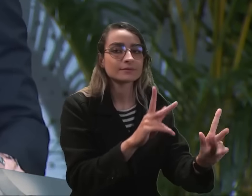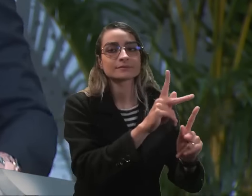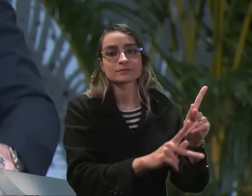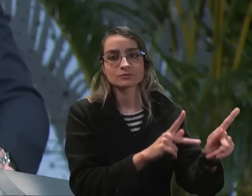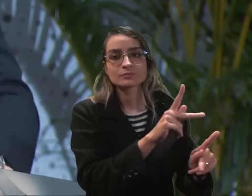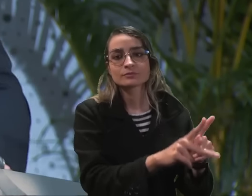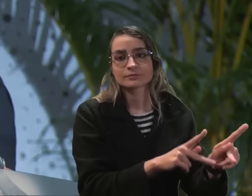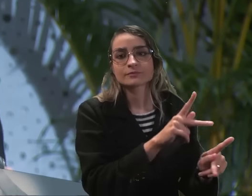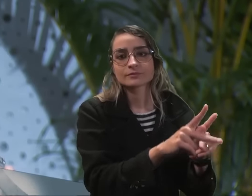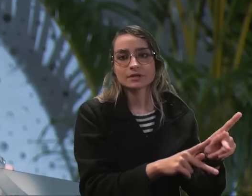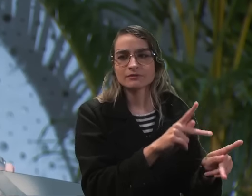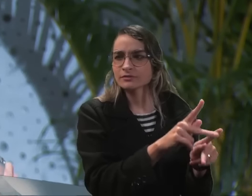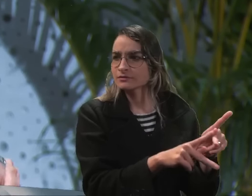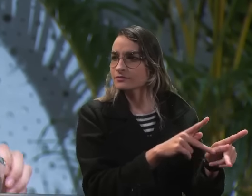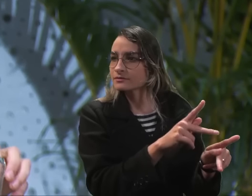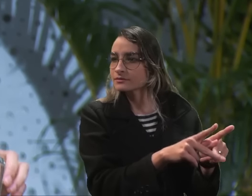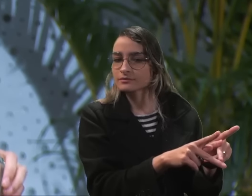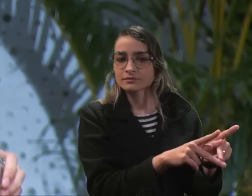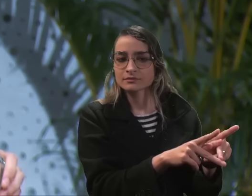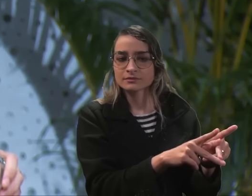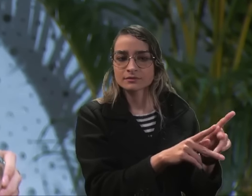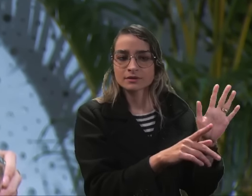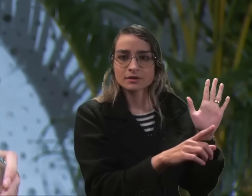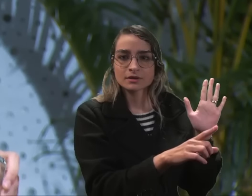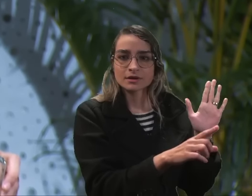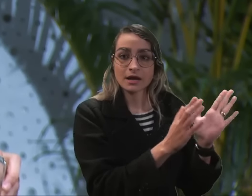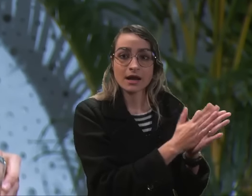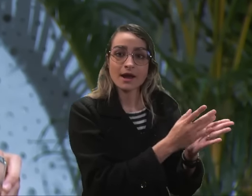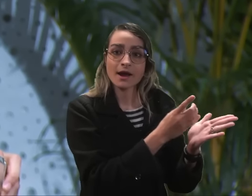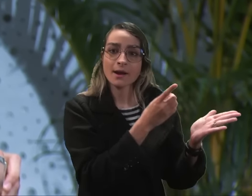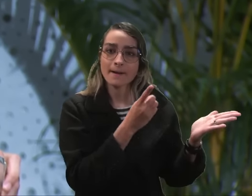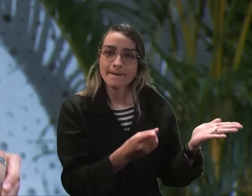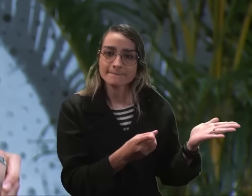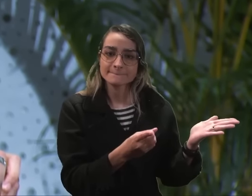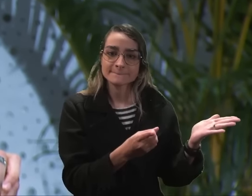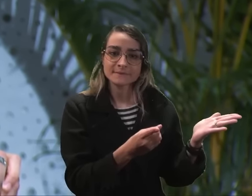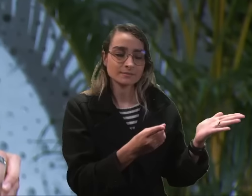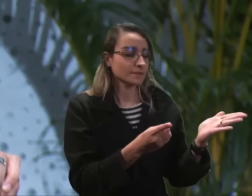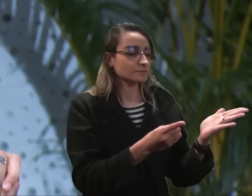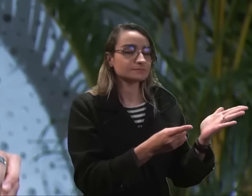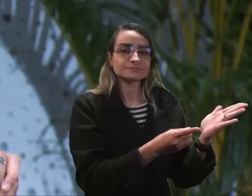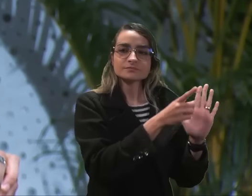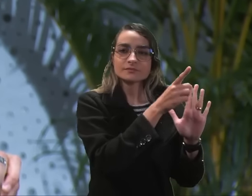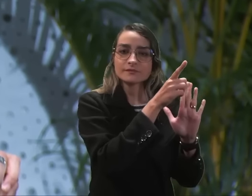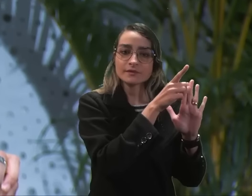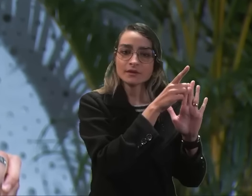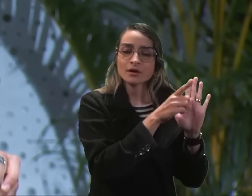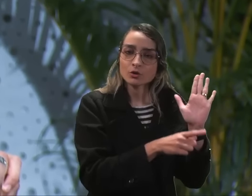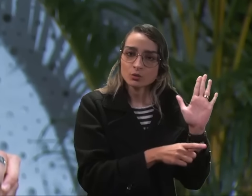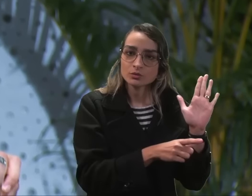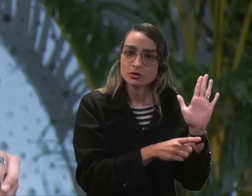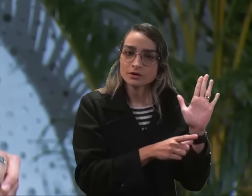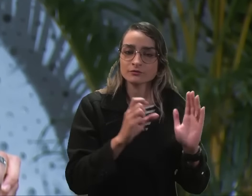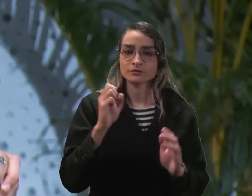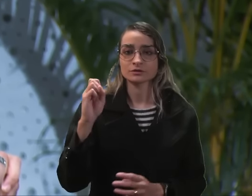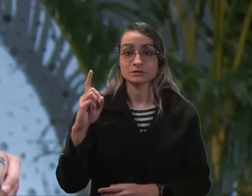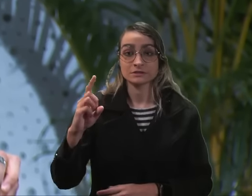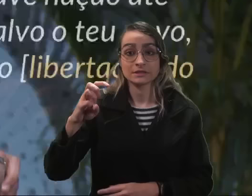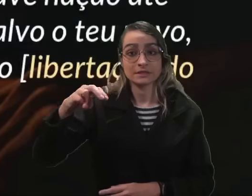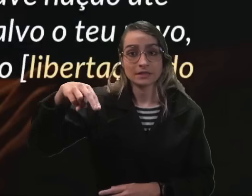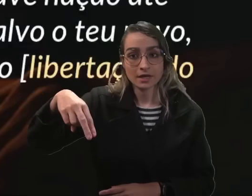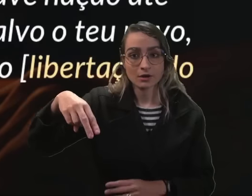acompanhar o texto na tela versículo 1 e 2 Daniel revela essa grande profecia onde ele